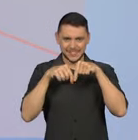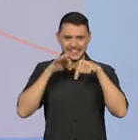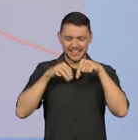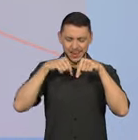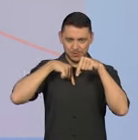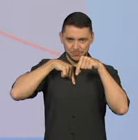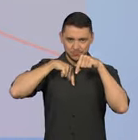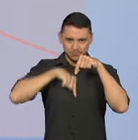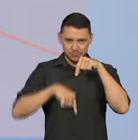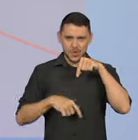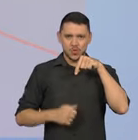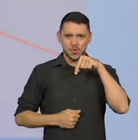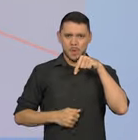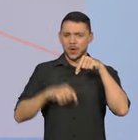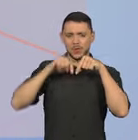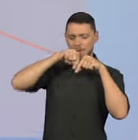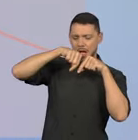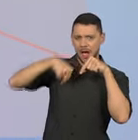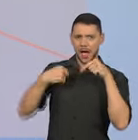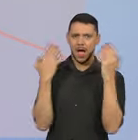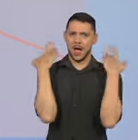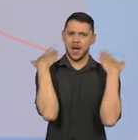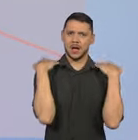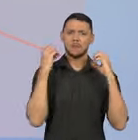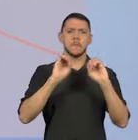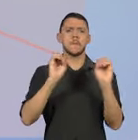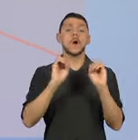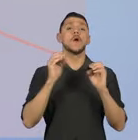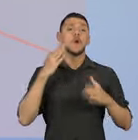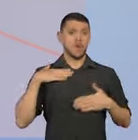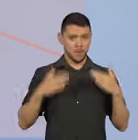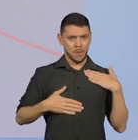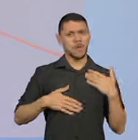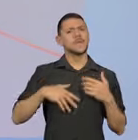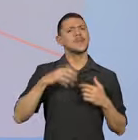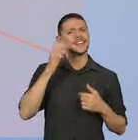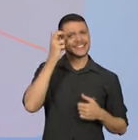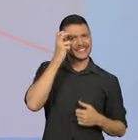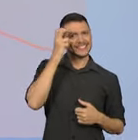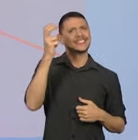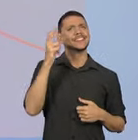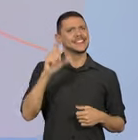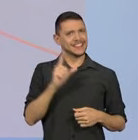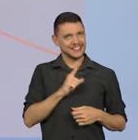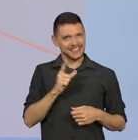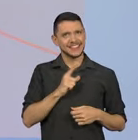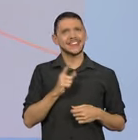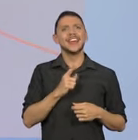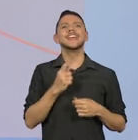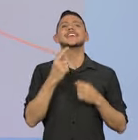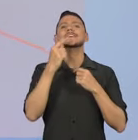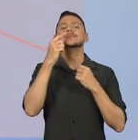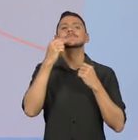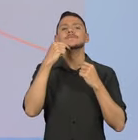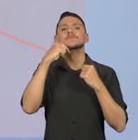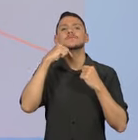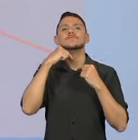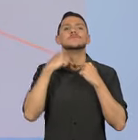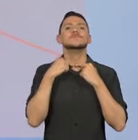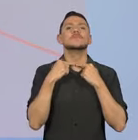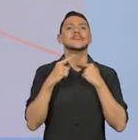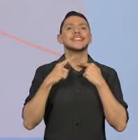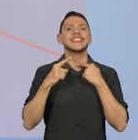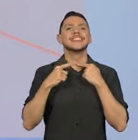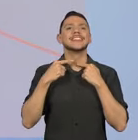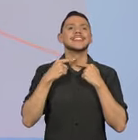é tão esperto, ó, que quando chega aqui, na faringe, estão vendo essa divisão aqui, ó? Nós temos uma divisão